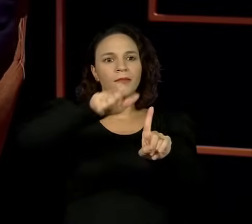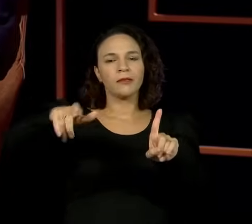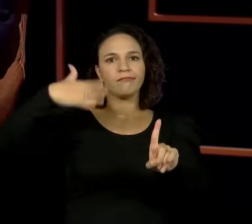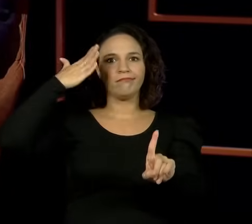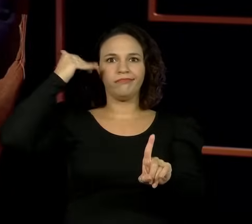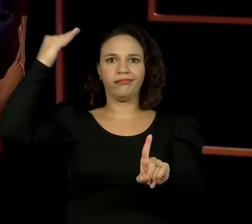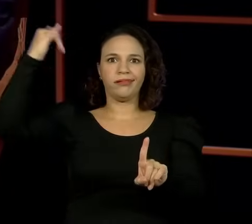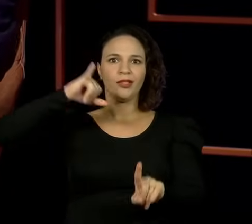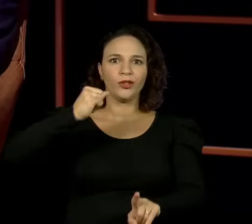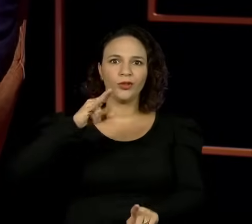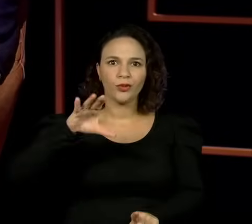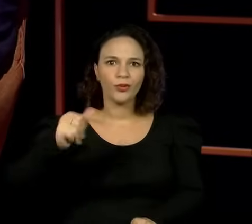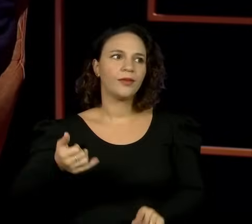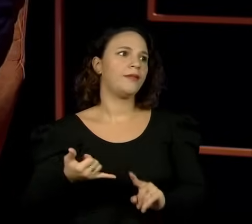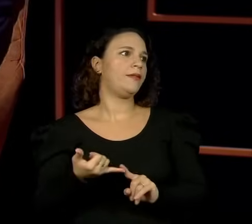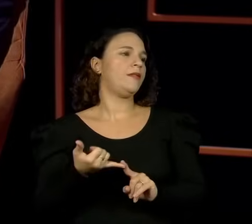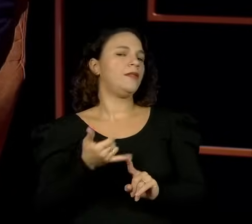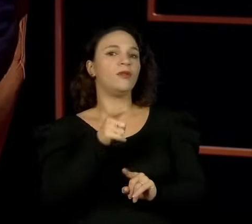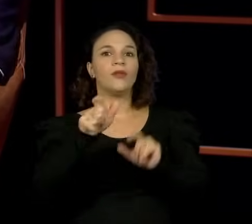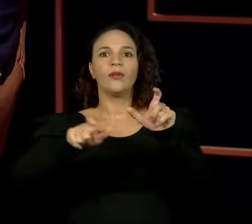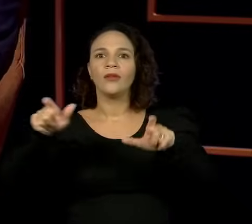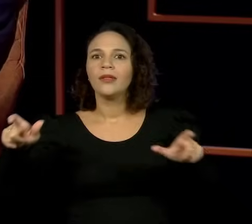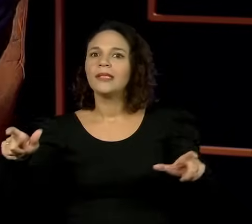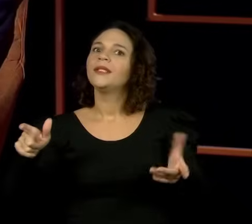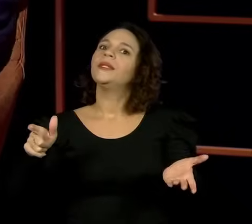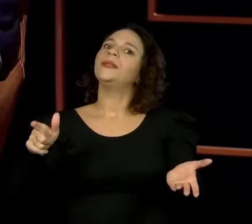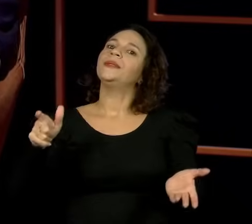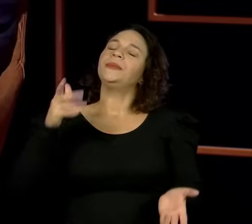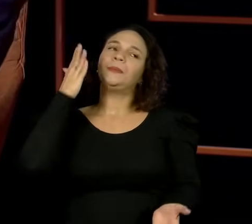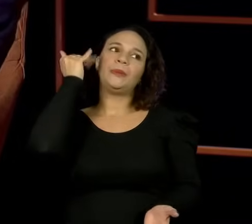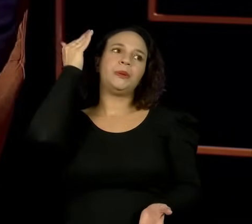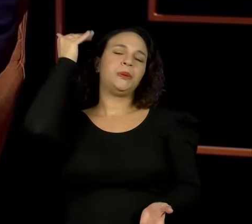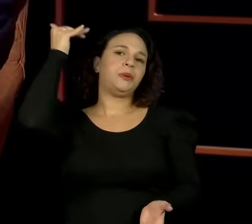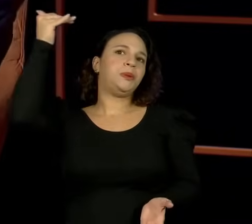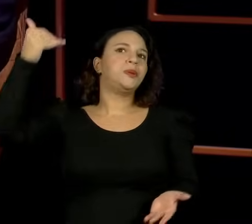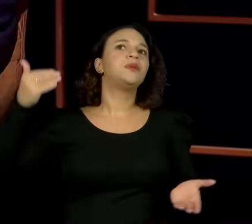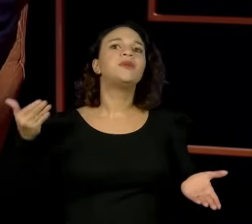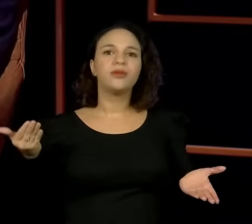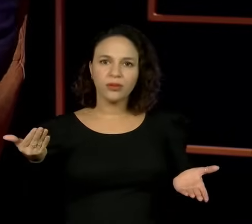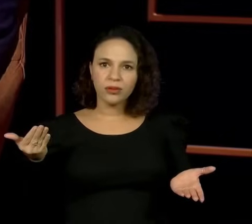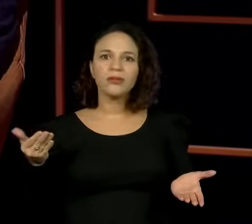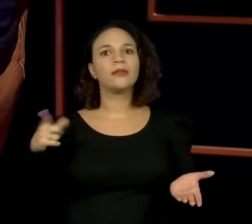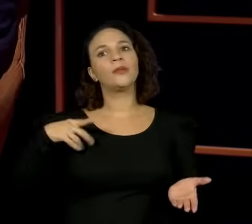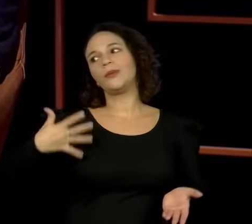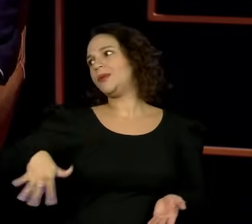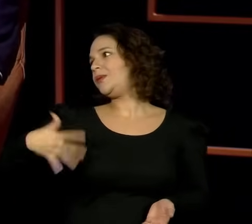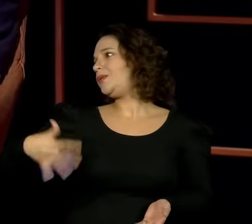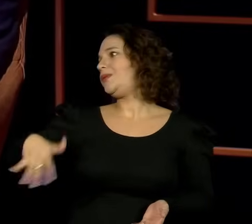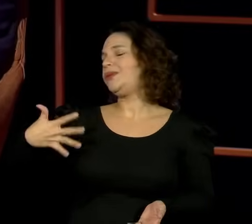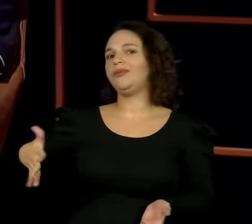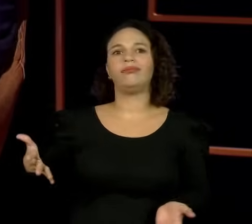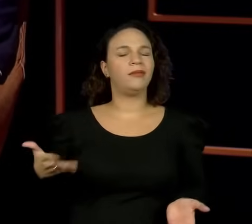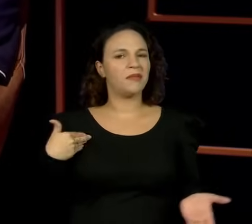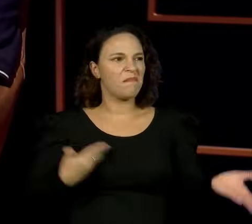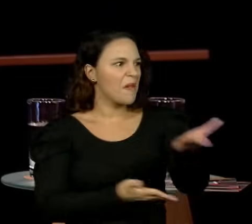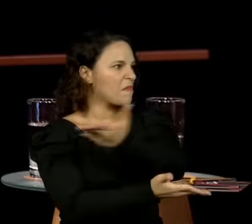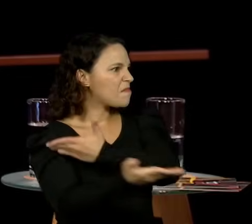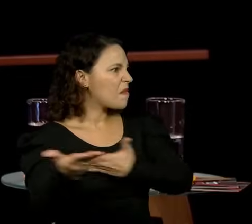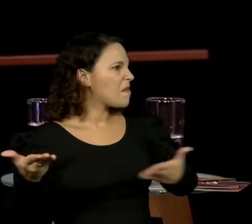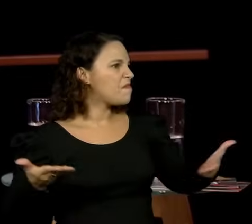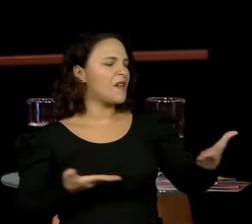Oliveira, Dina Sfati, Guarnieri, quer dizer, Miriam Muniz. Era uma escola, uma coisa de